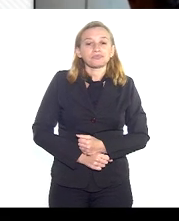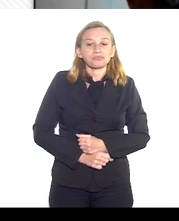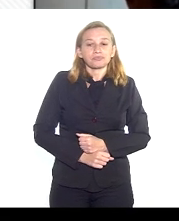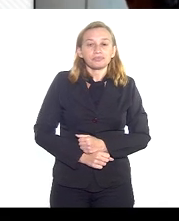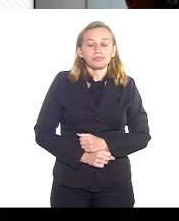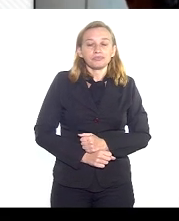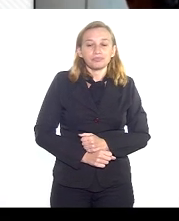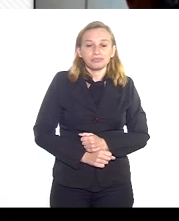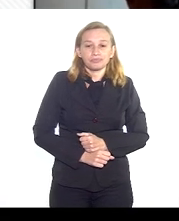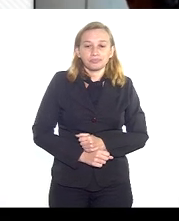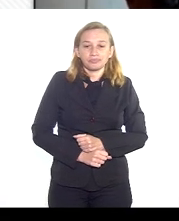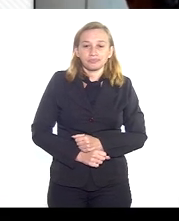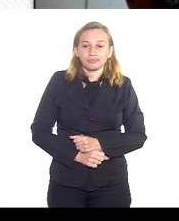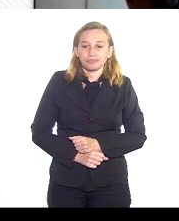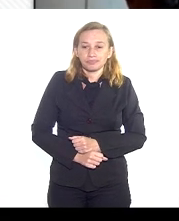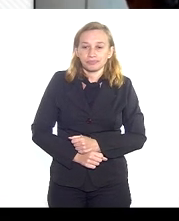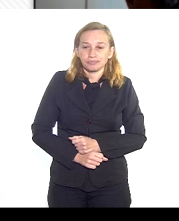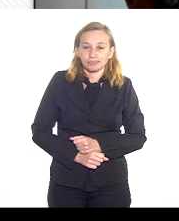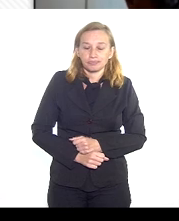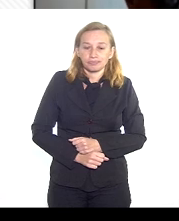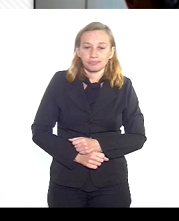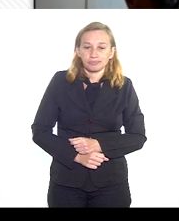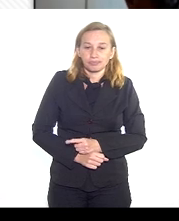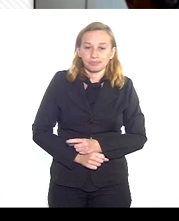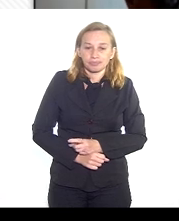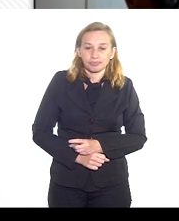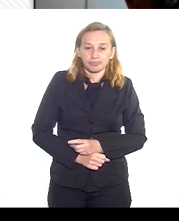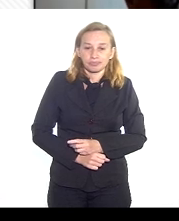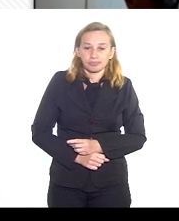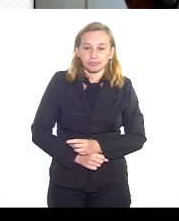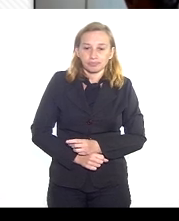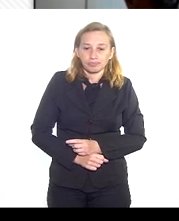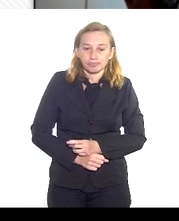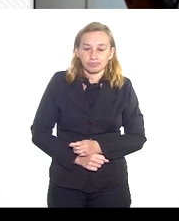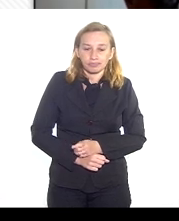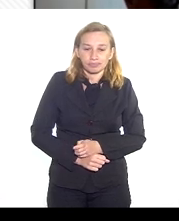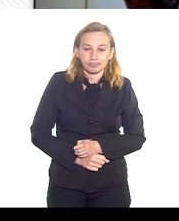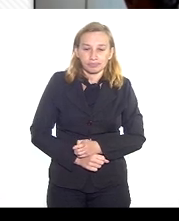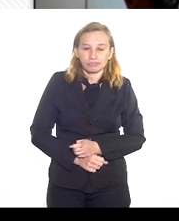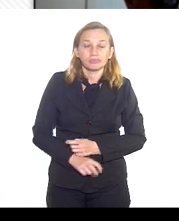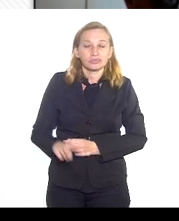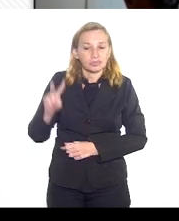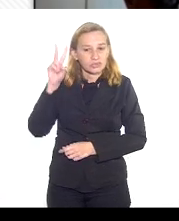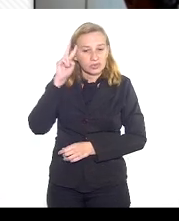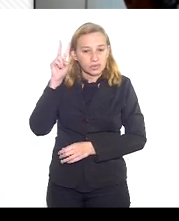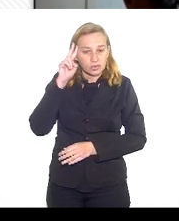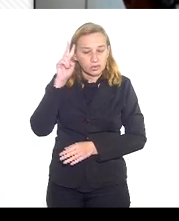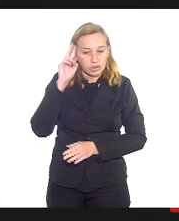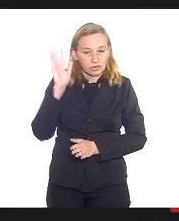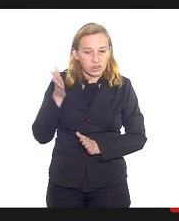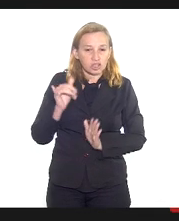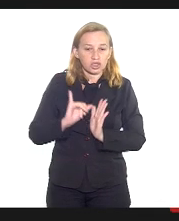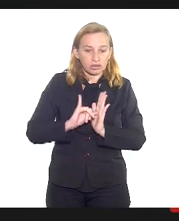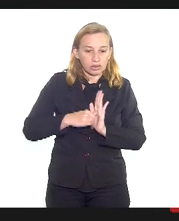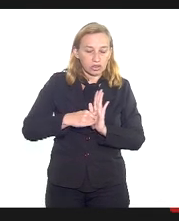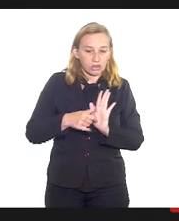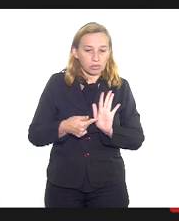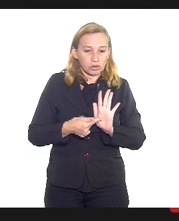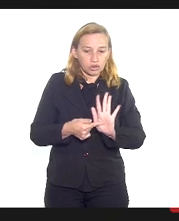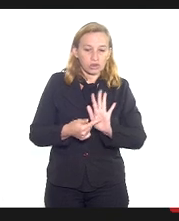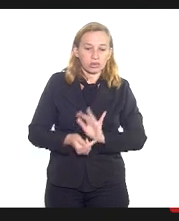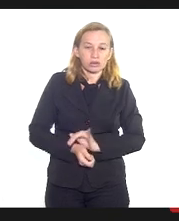convênio ou termo de cooperação que assinamos na segunda-feira passada e já publicado no DO.